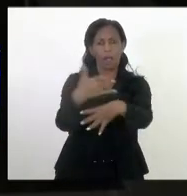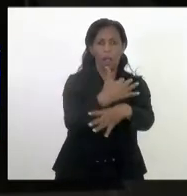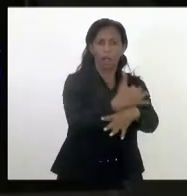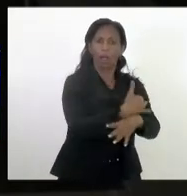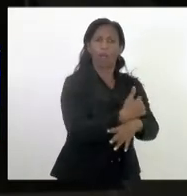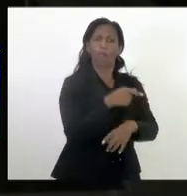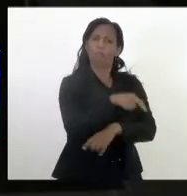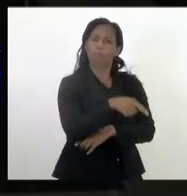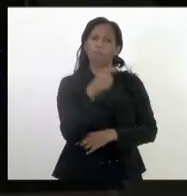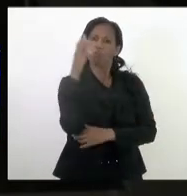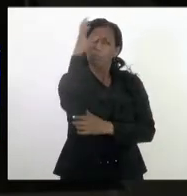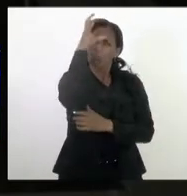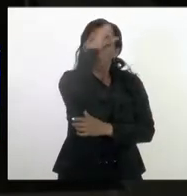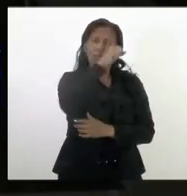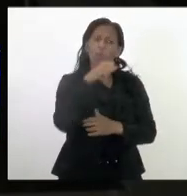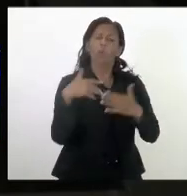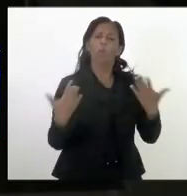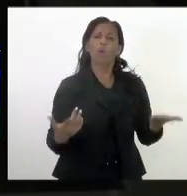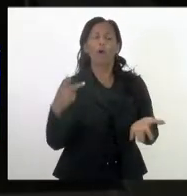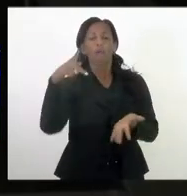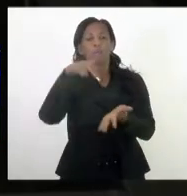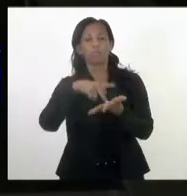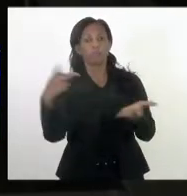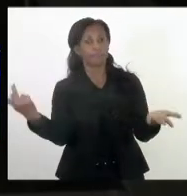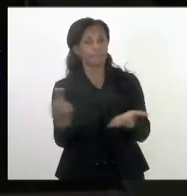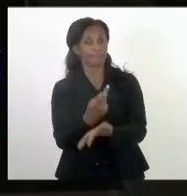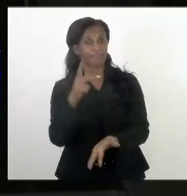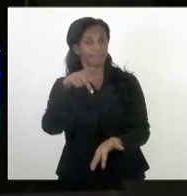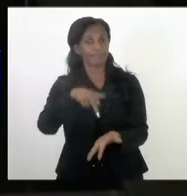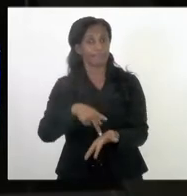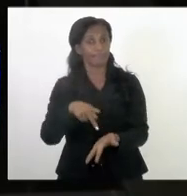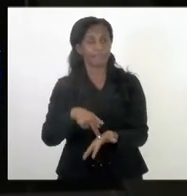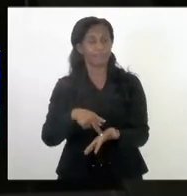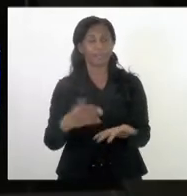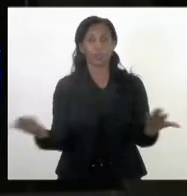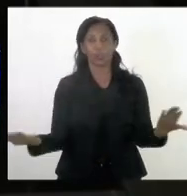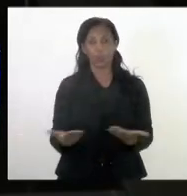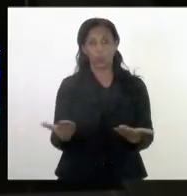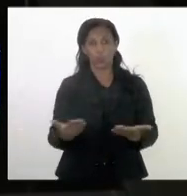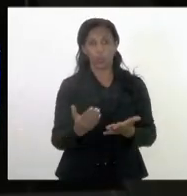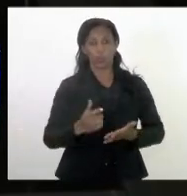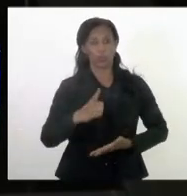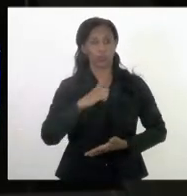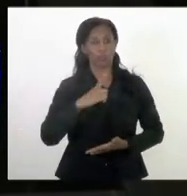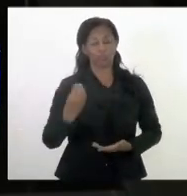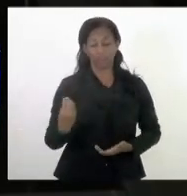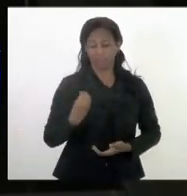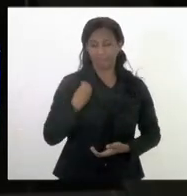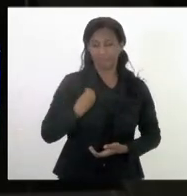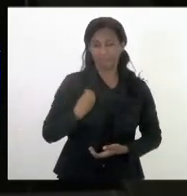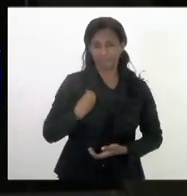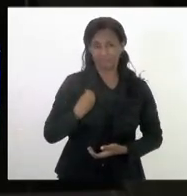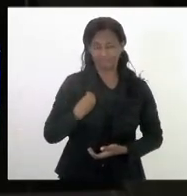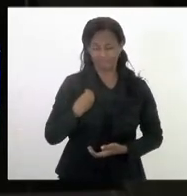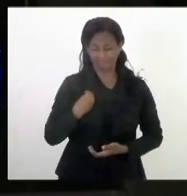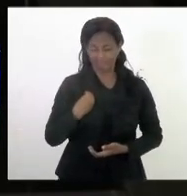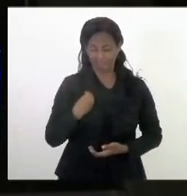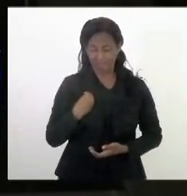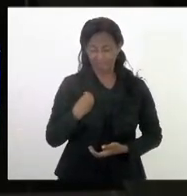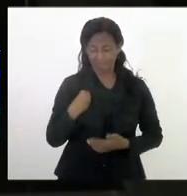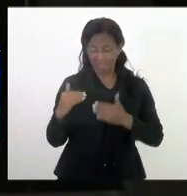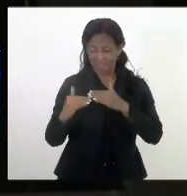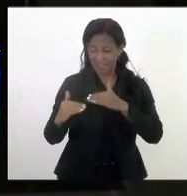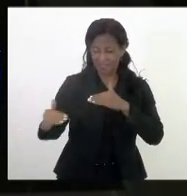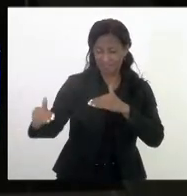compreender qual é a situação real dessas pessoas que hoje estão vivendo acima de